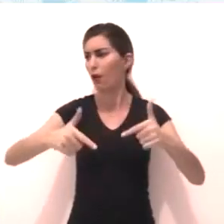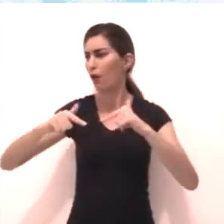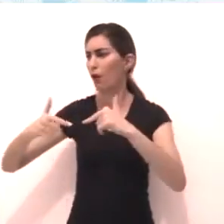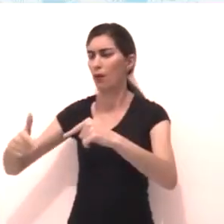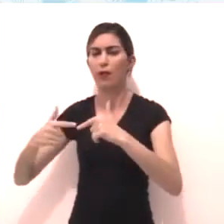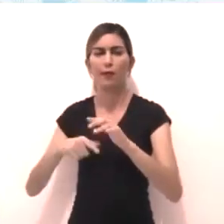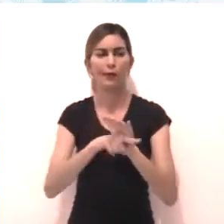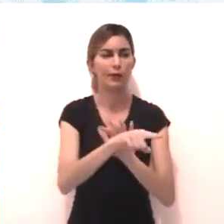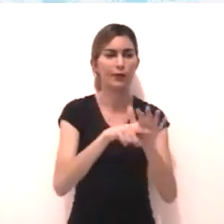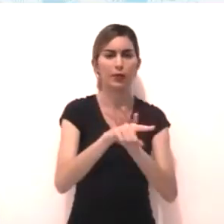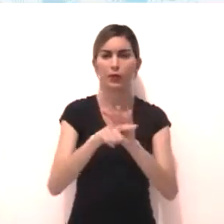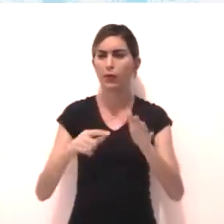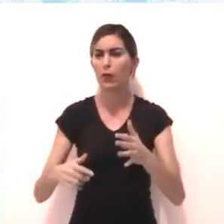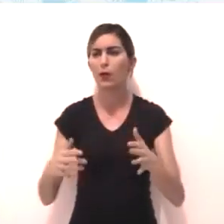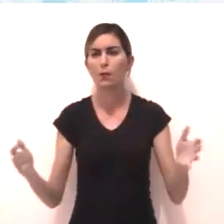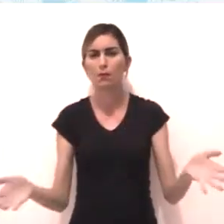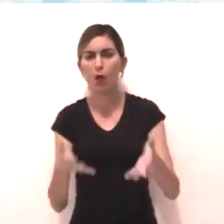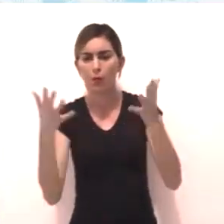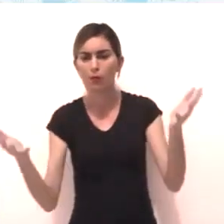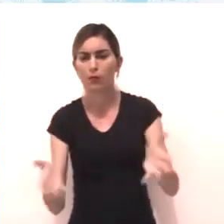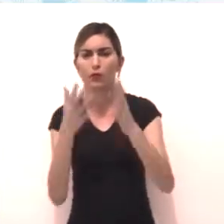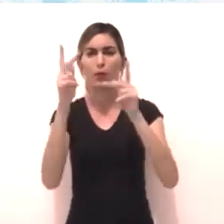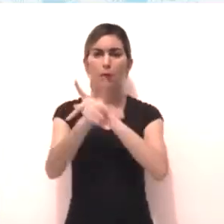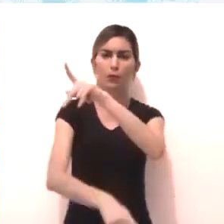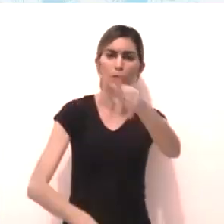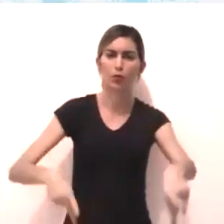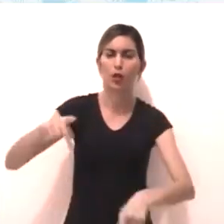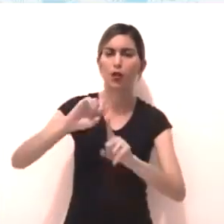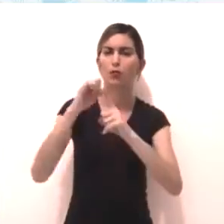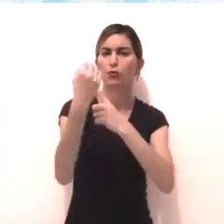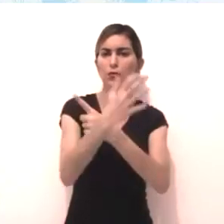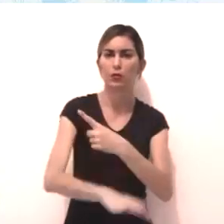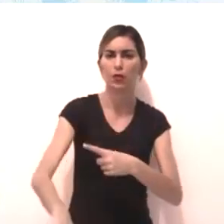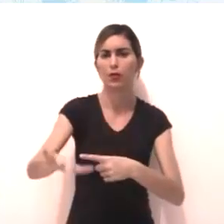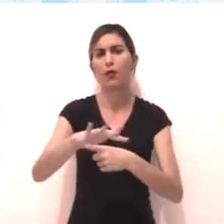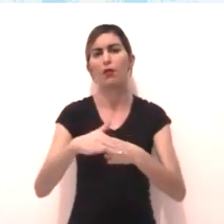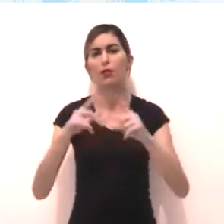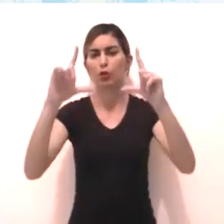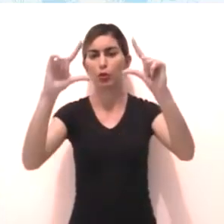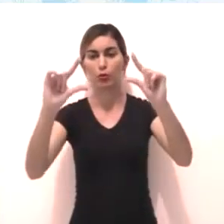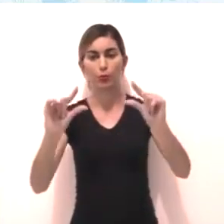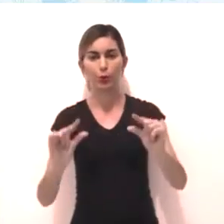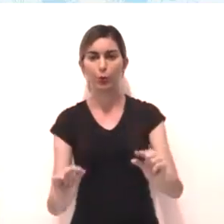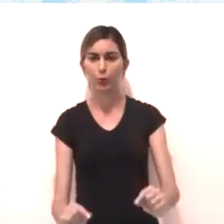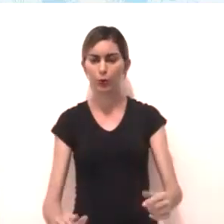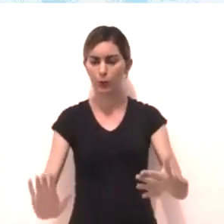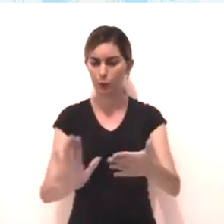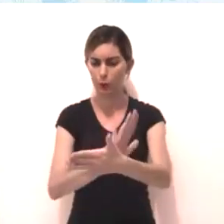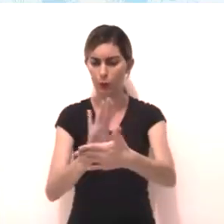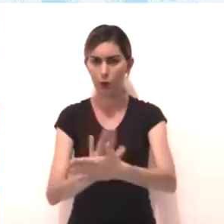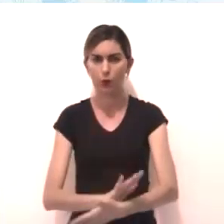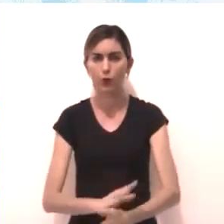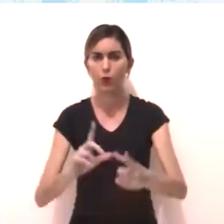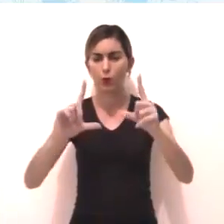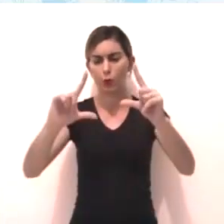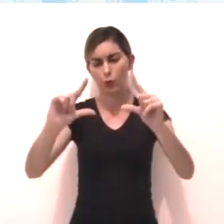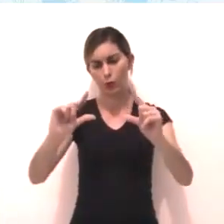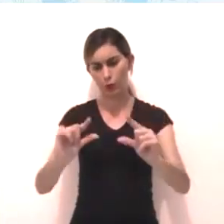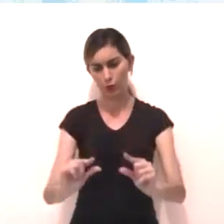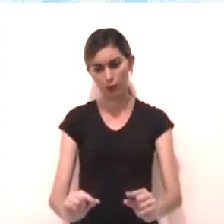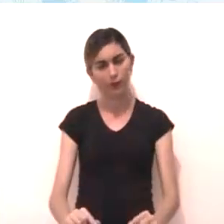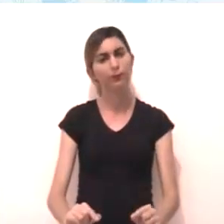de fiscalização, de mobilização popular, mobilização social, né, para diminuir o desmatamento da